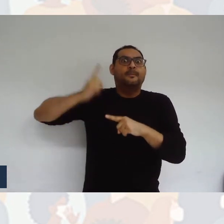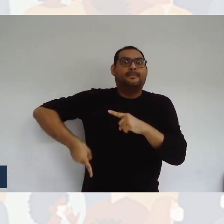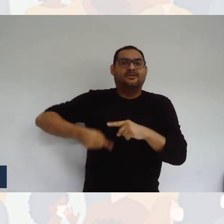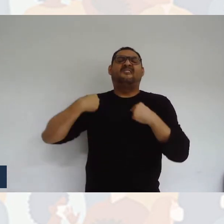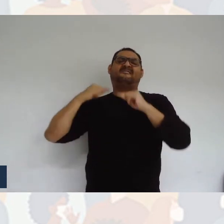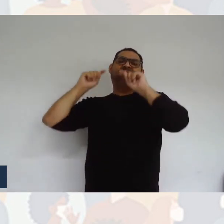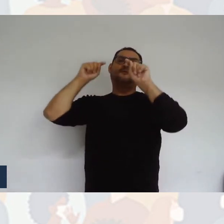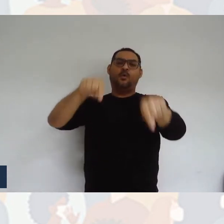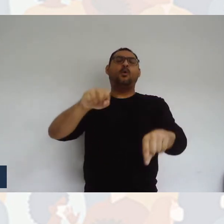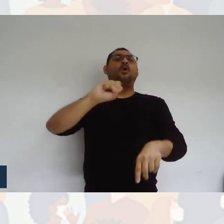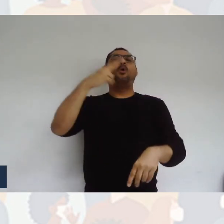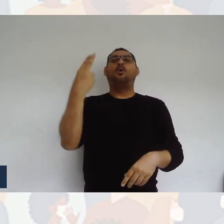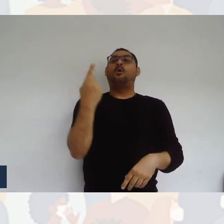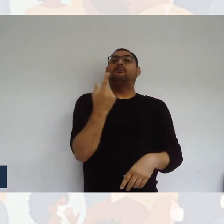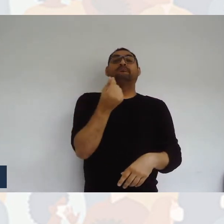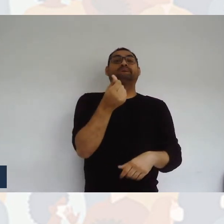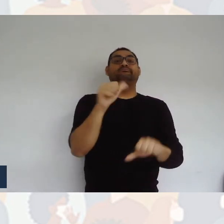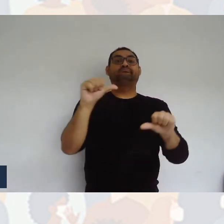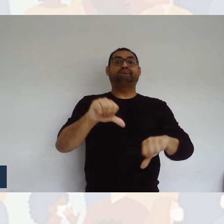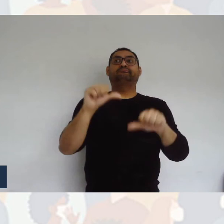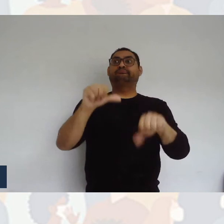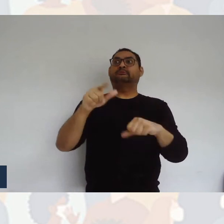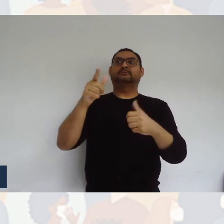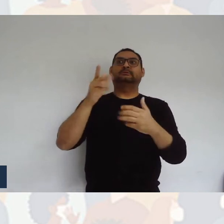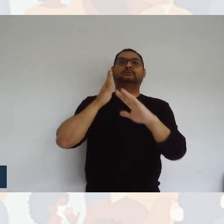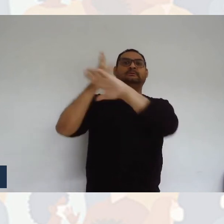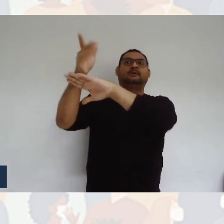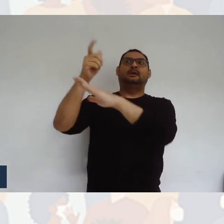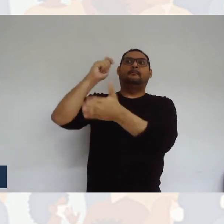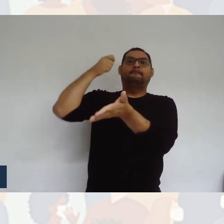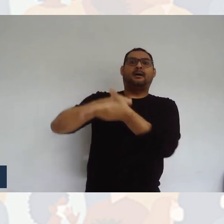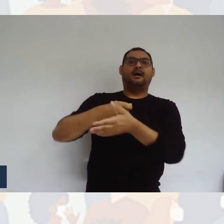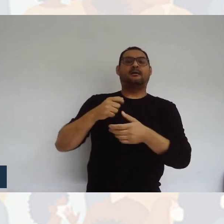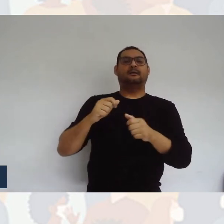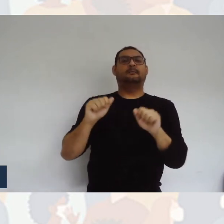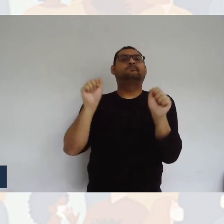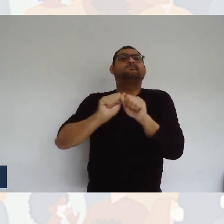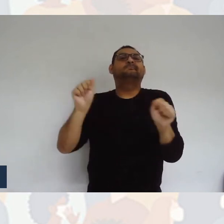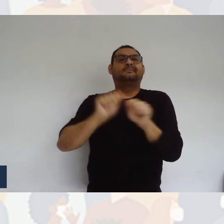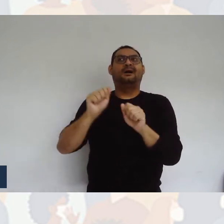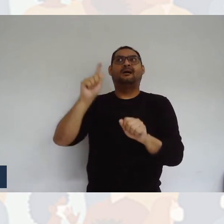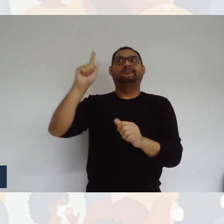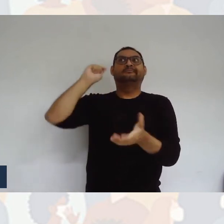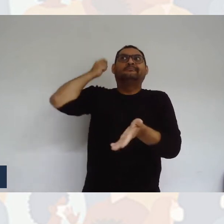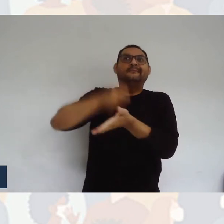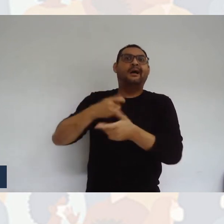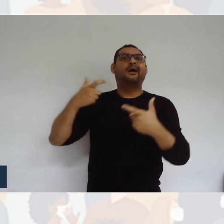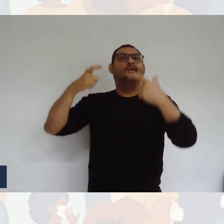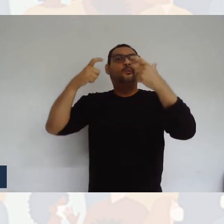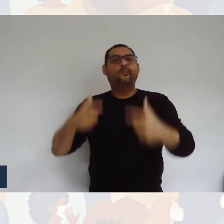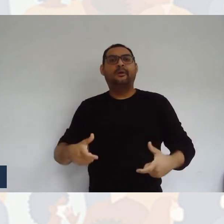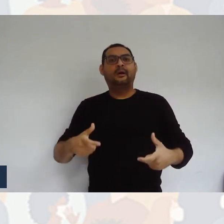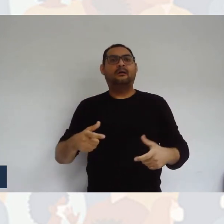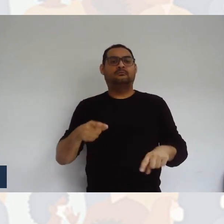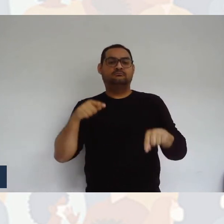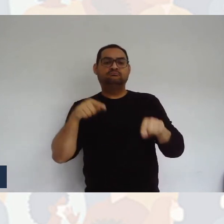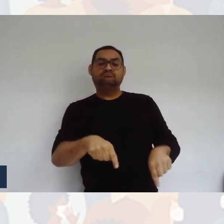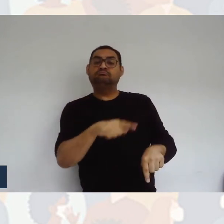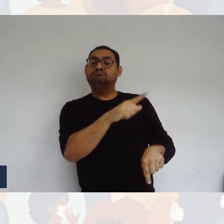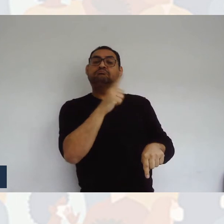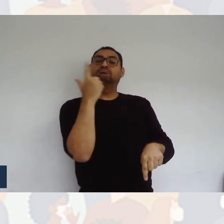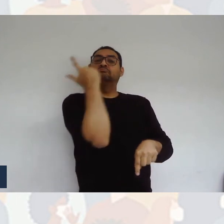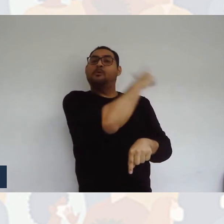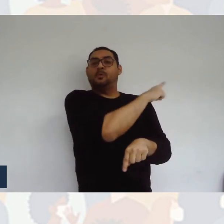falta de grana, de poder utilizar um espaço para se concretizar essa relação dos corpos suados,